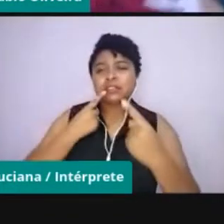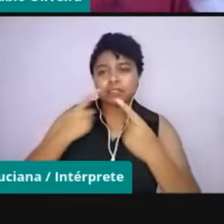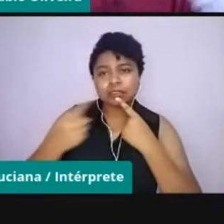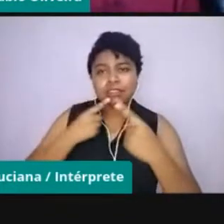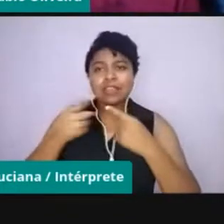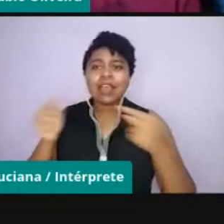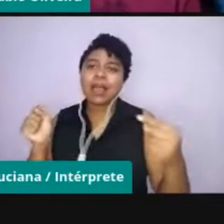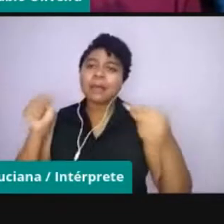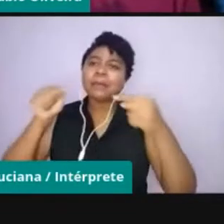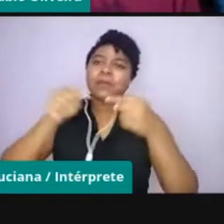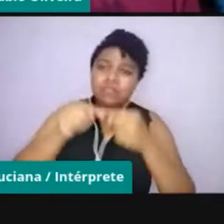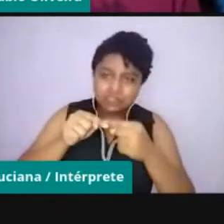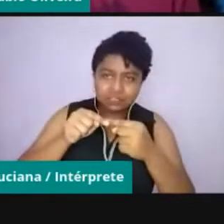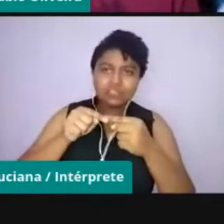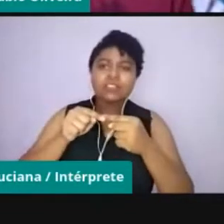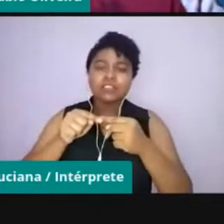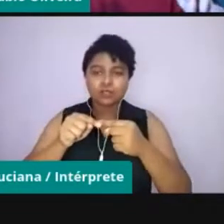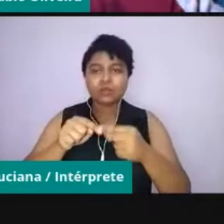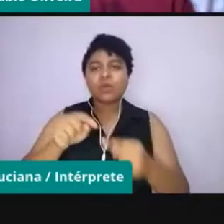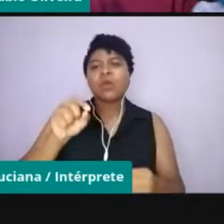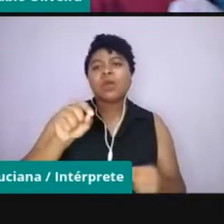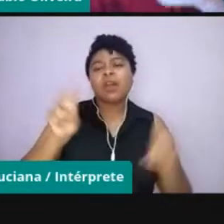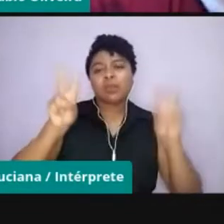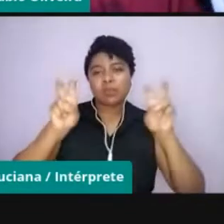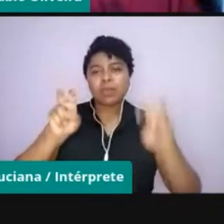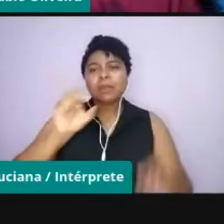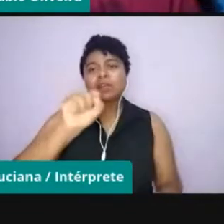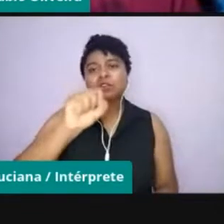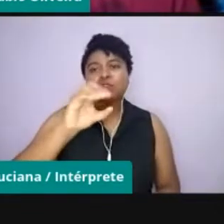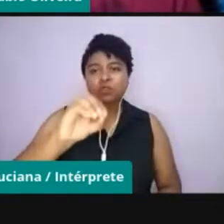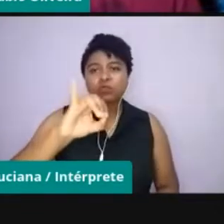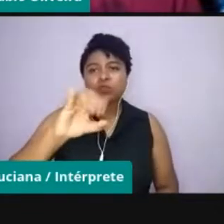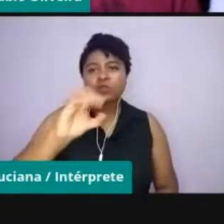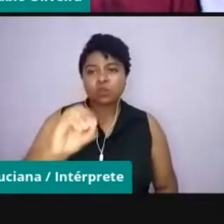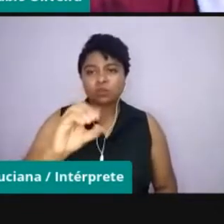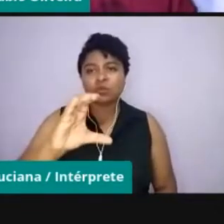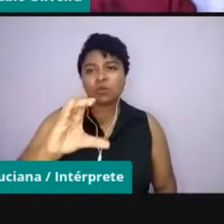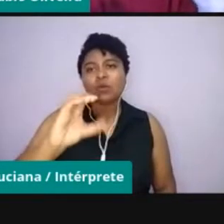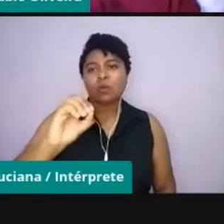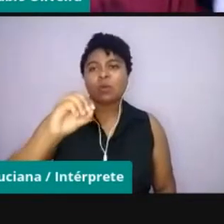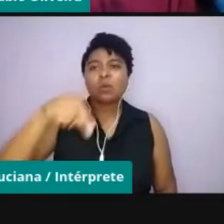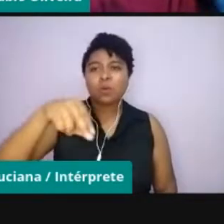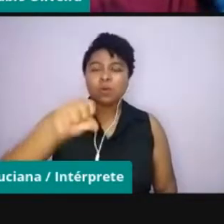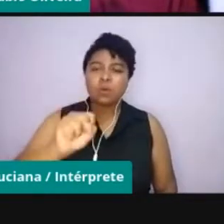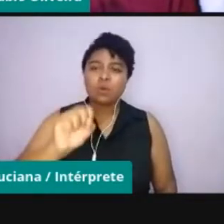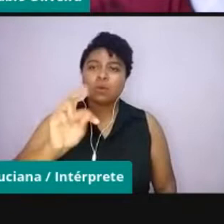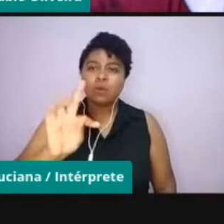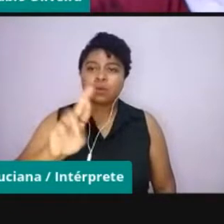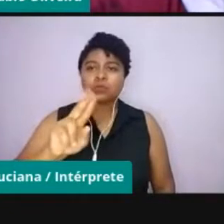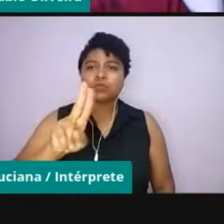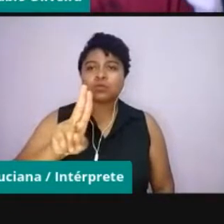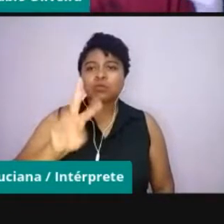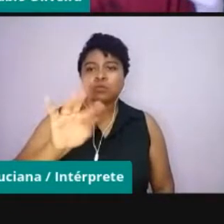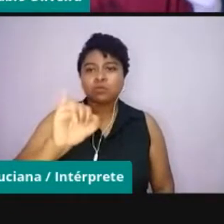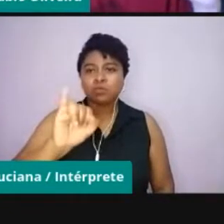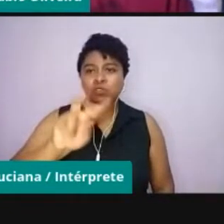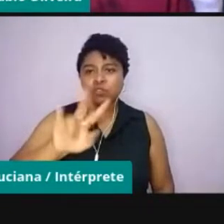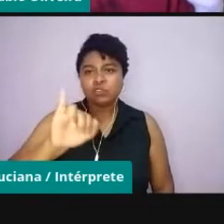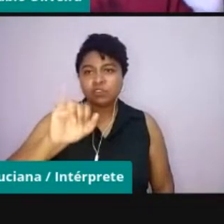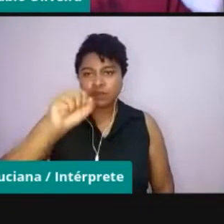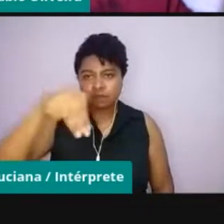você vai estar construindo conhecimento e interagindo entre si, entre os estudantes, e interagindo